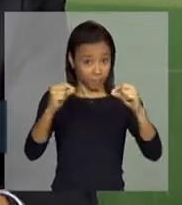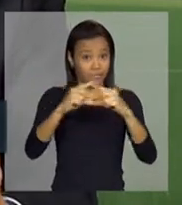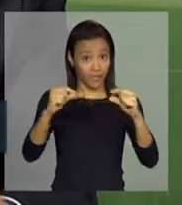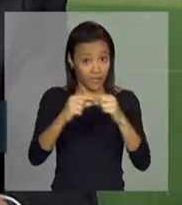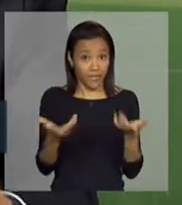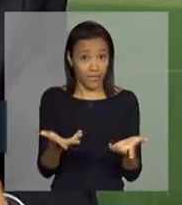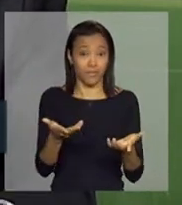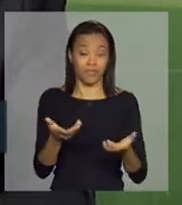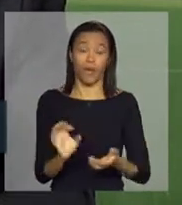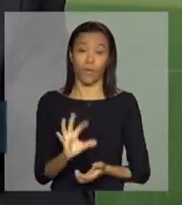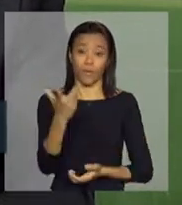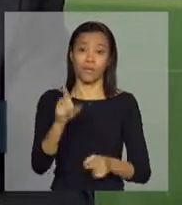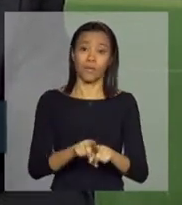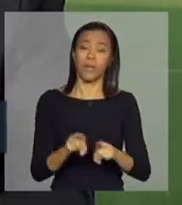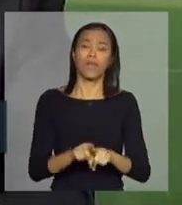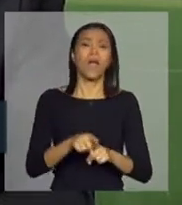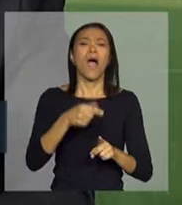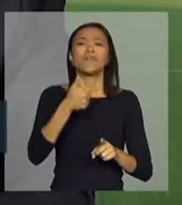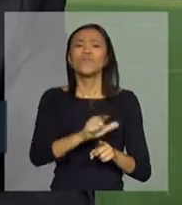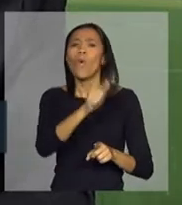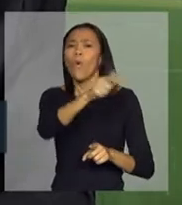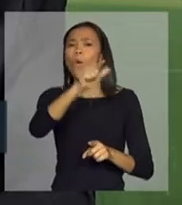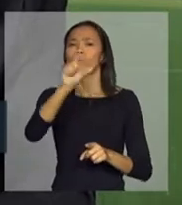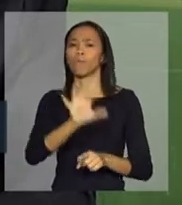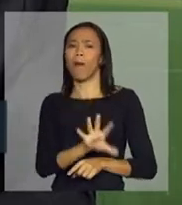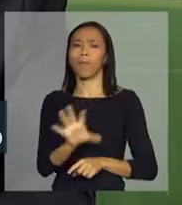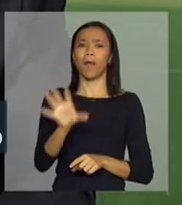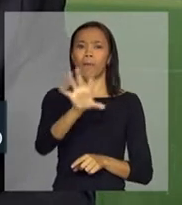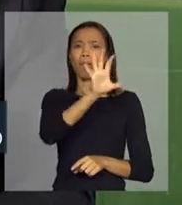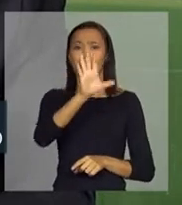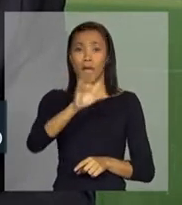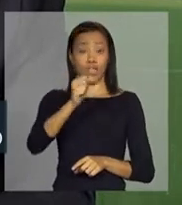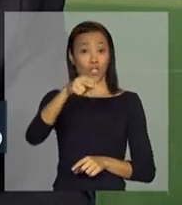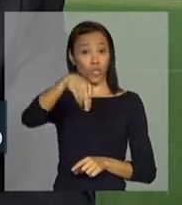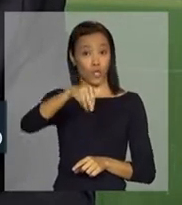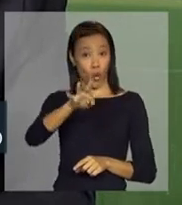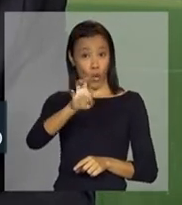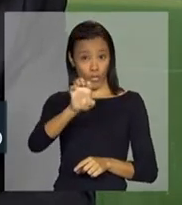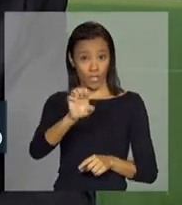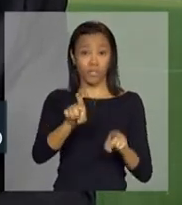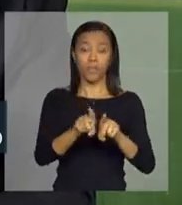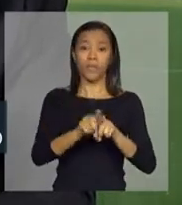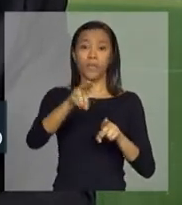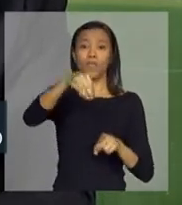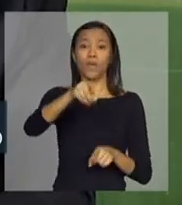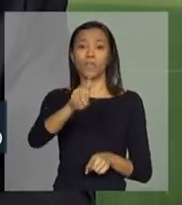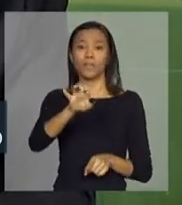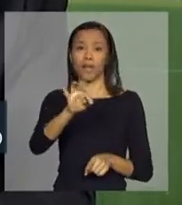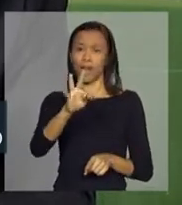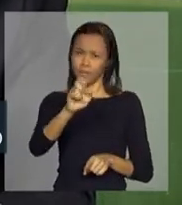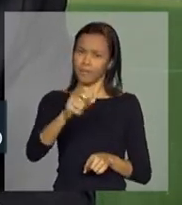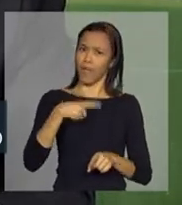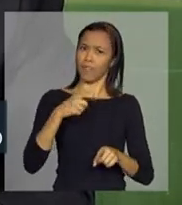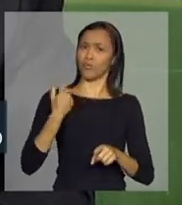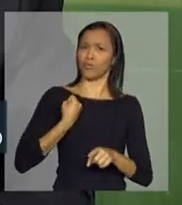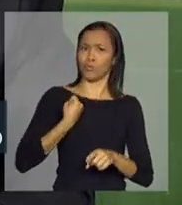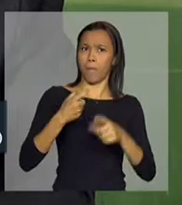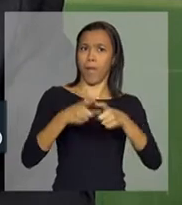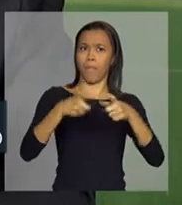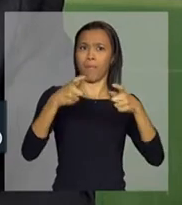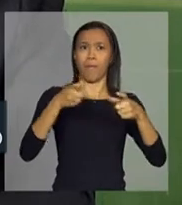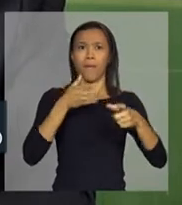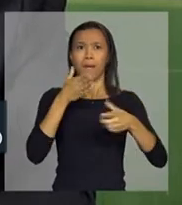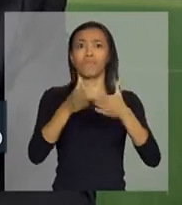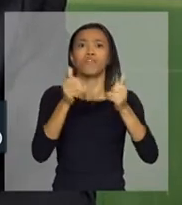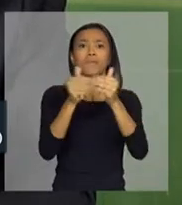Mas aos poucos também as outras regiões a Norte a Nordeste vem também crescendo nos números de acesso de